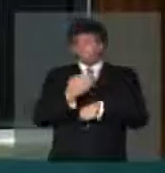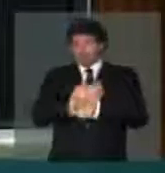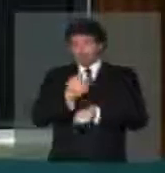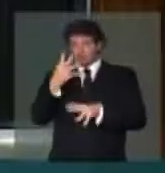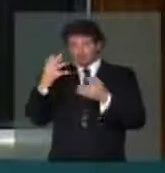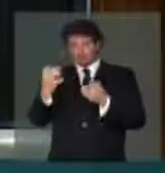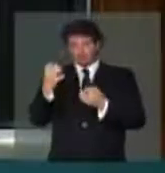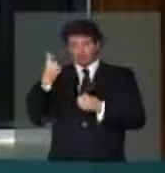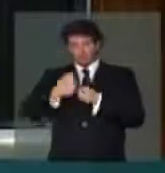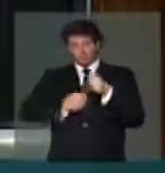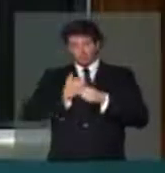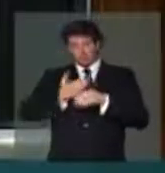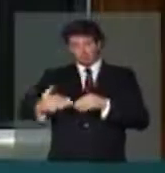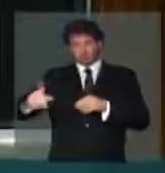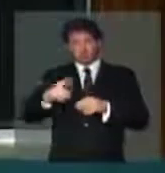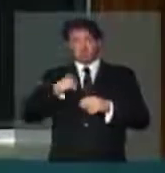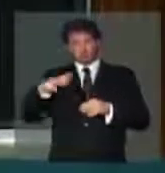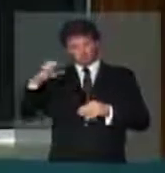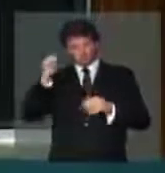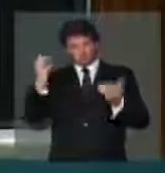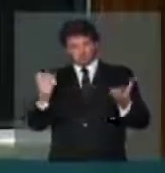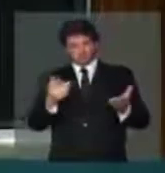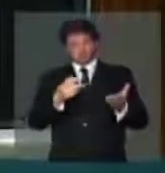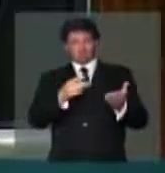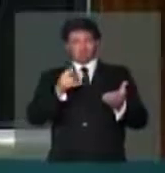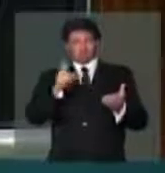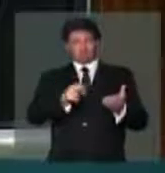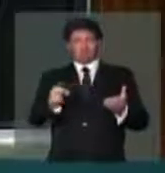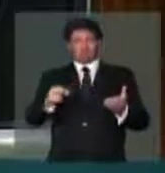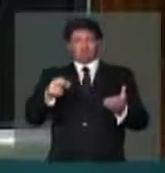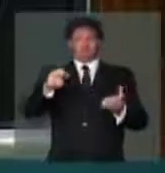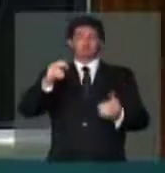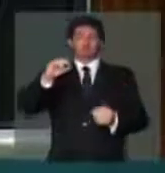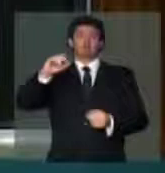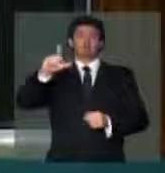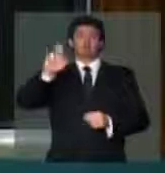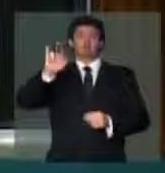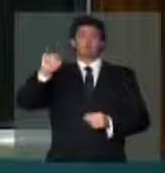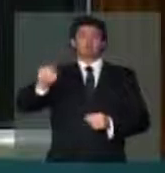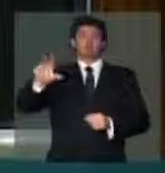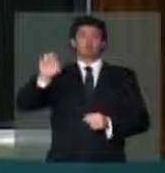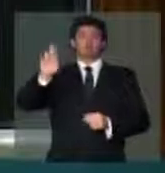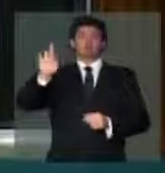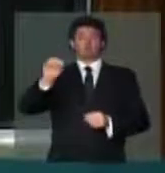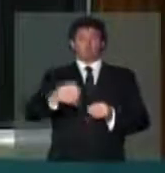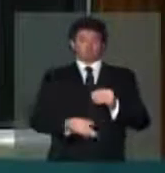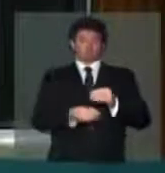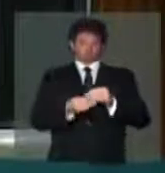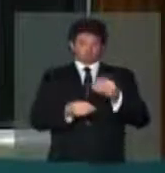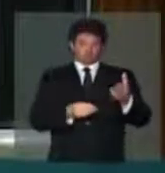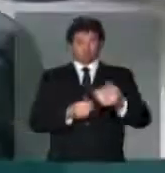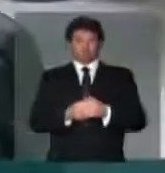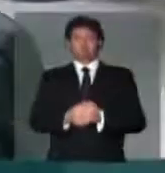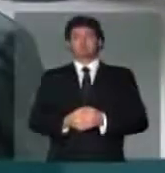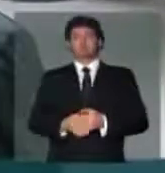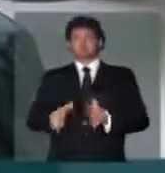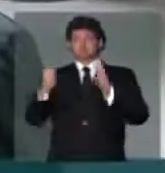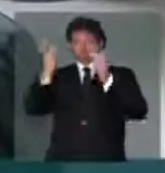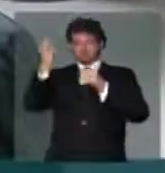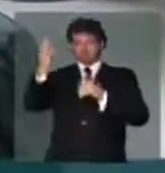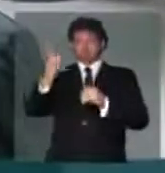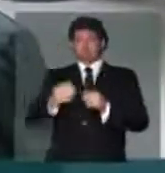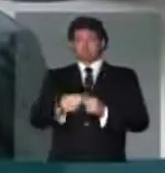de seca. Mas eu quero ouvir com muita atenção e respeito meu querido deputado Padre Luiz Couto. Deputado Gonzaga, eu quero parabenizá-lo